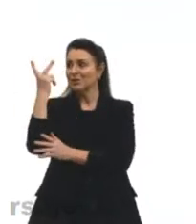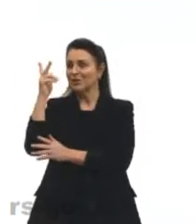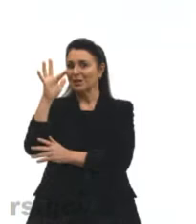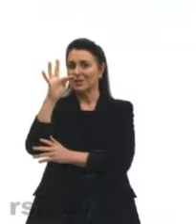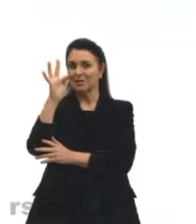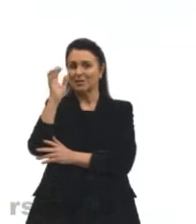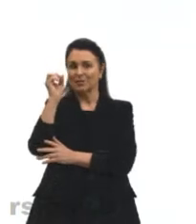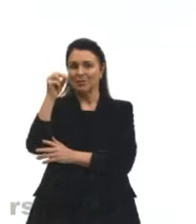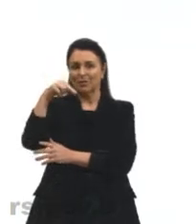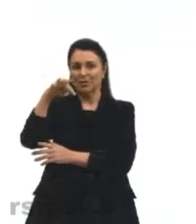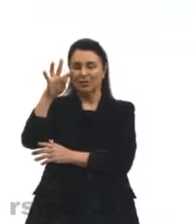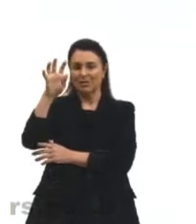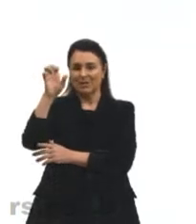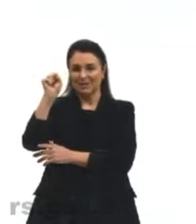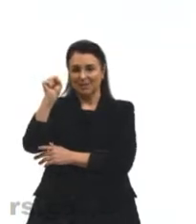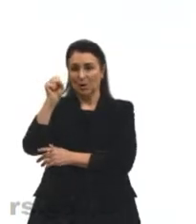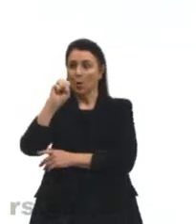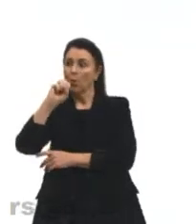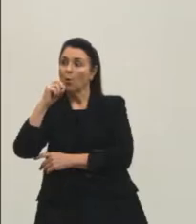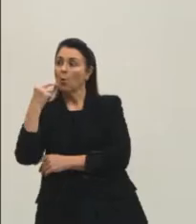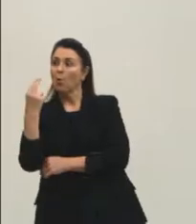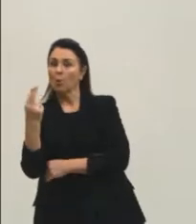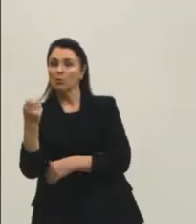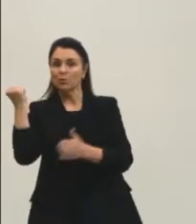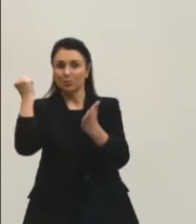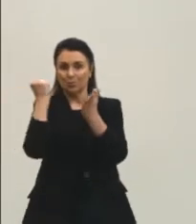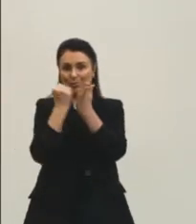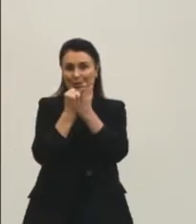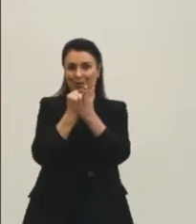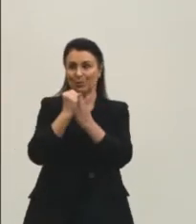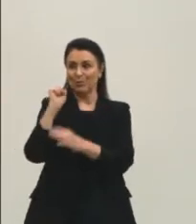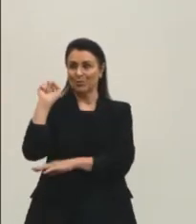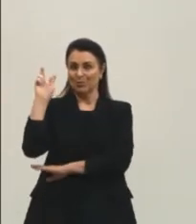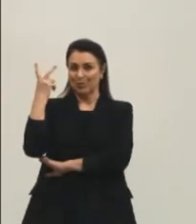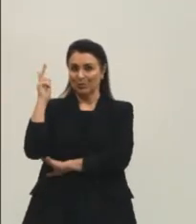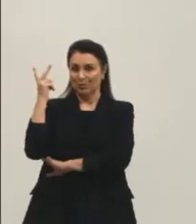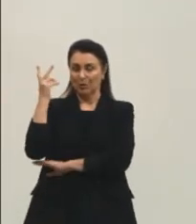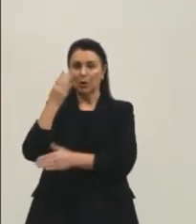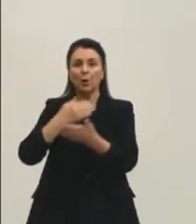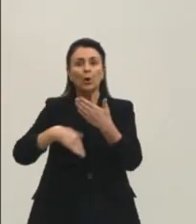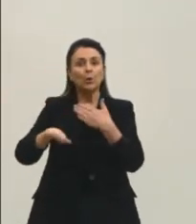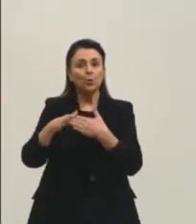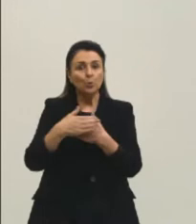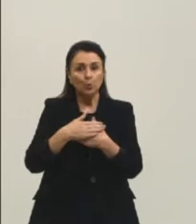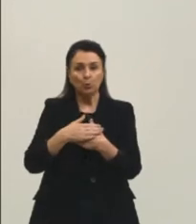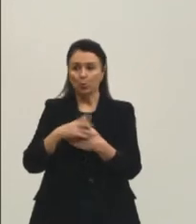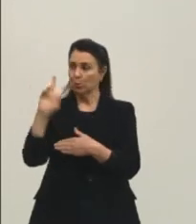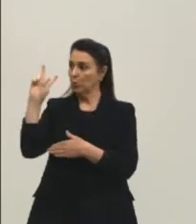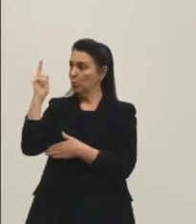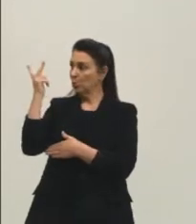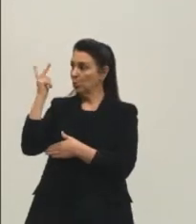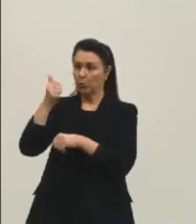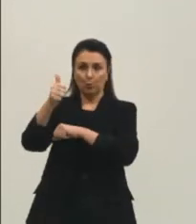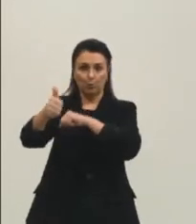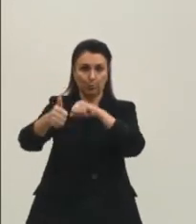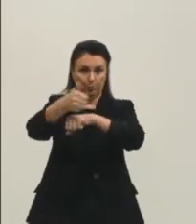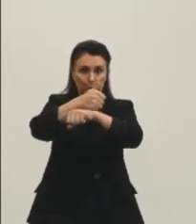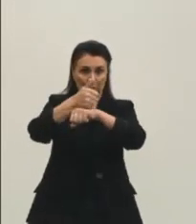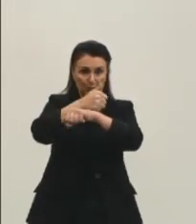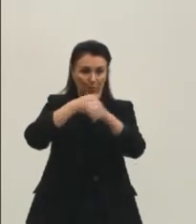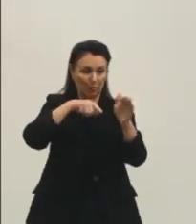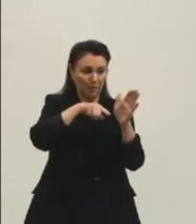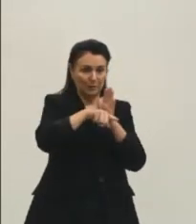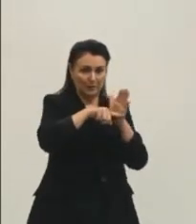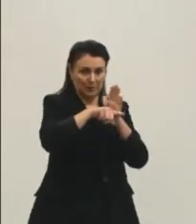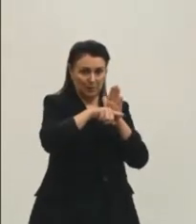ou documentos tudo aquilo que é inquirido pelo Historiador se torna um documento